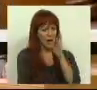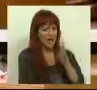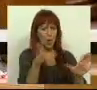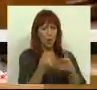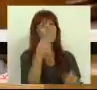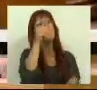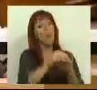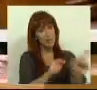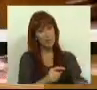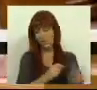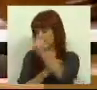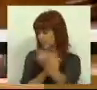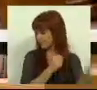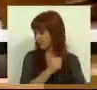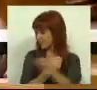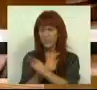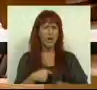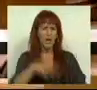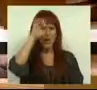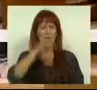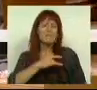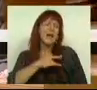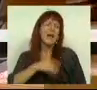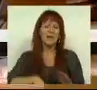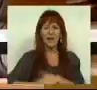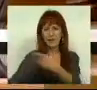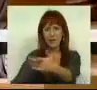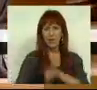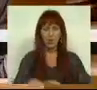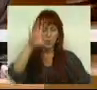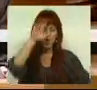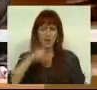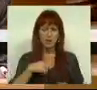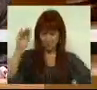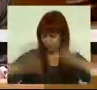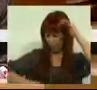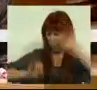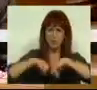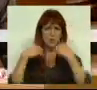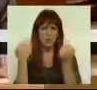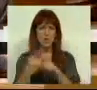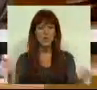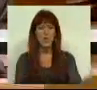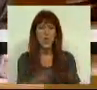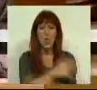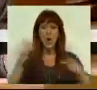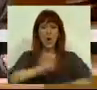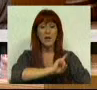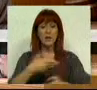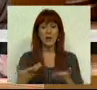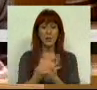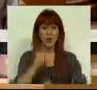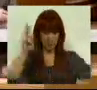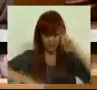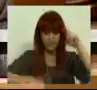grupo de pobres. É este o Estado amado pela direita, o Estado das desigualdades sociais, onde o grande poder